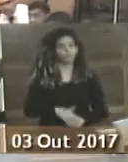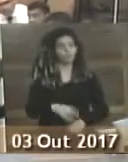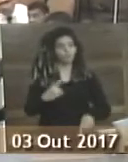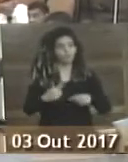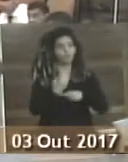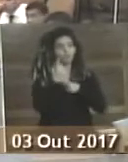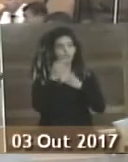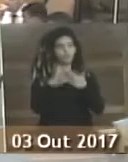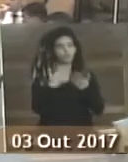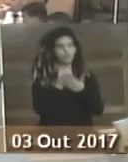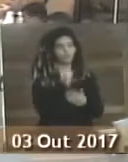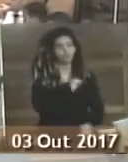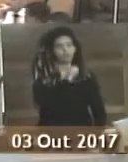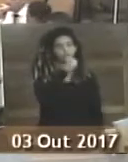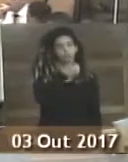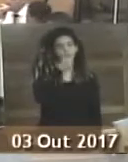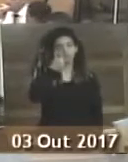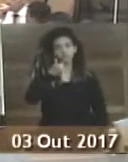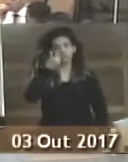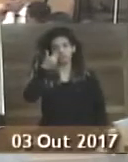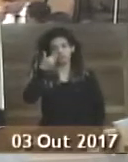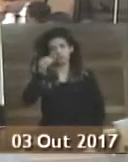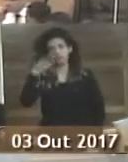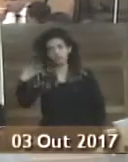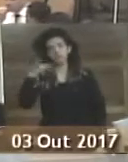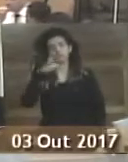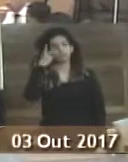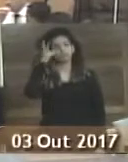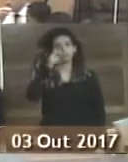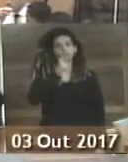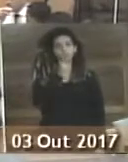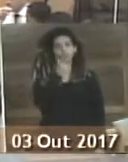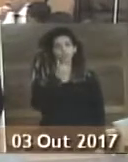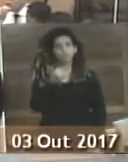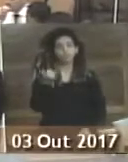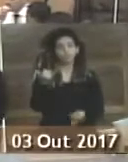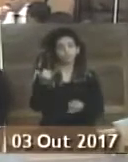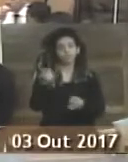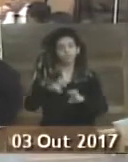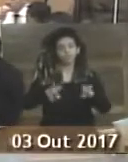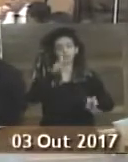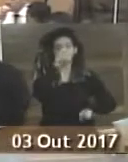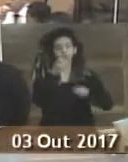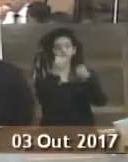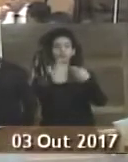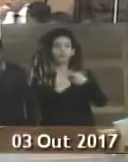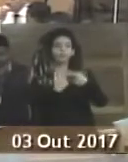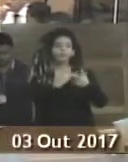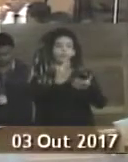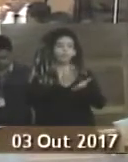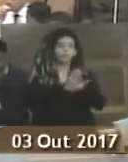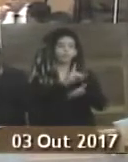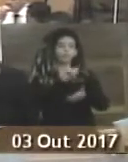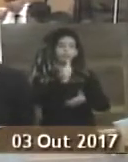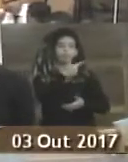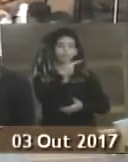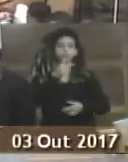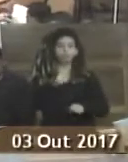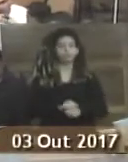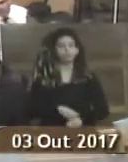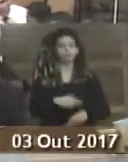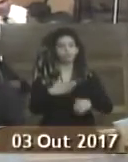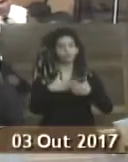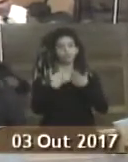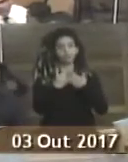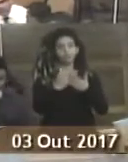única, requerimento número 1104/17, autor vereador GEDAI, solicitando à mesa que seja justificada sua exceção dia 2 de setembro. Em discussão única, requerimento